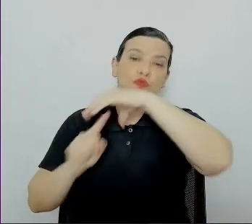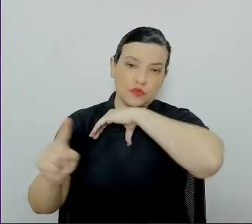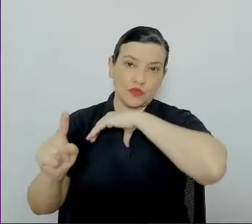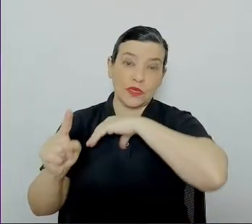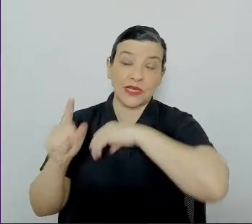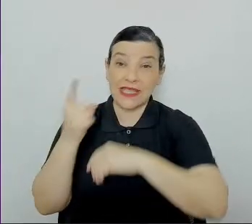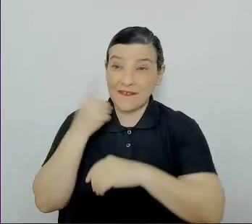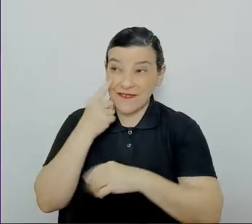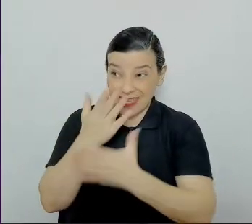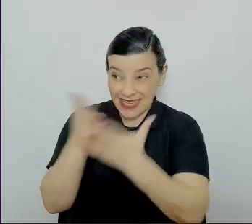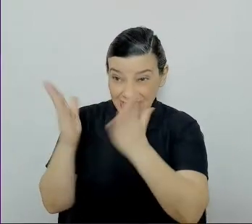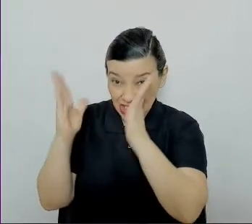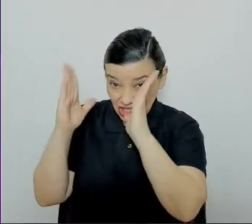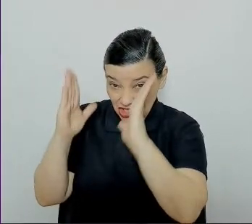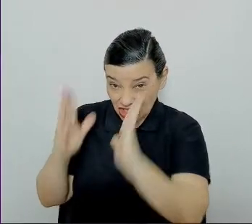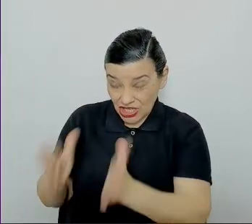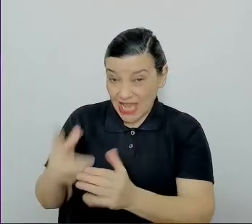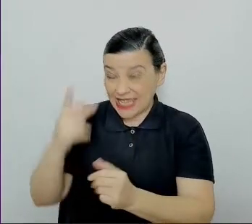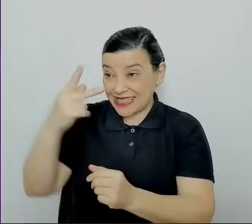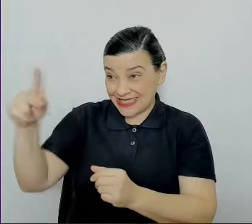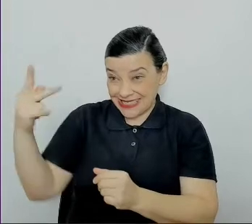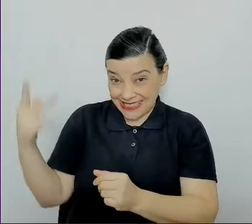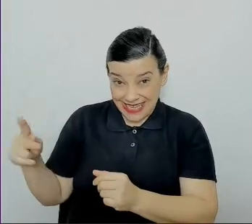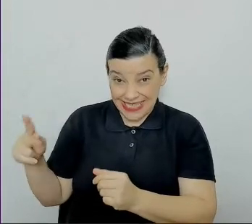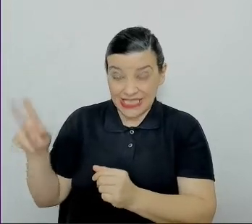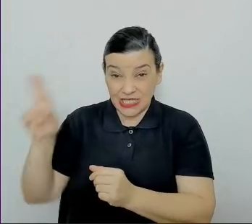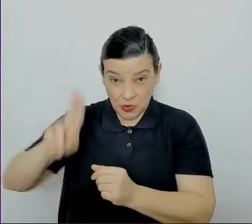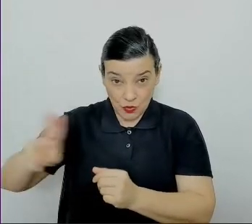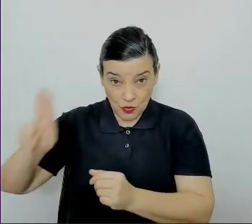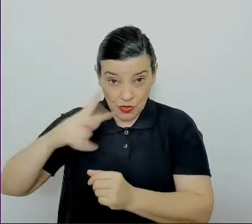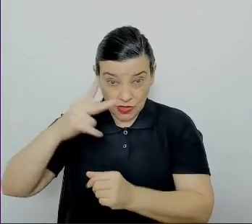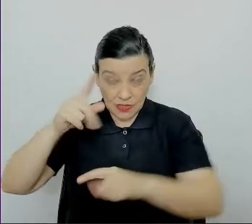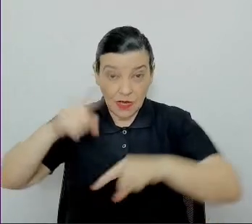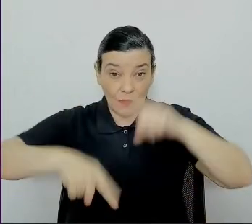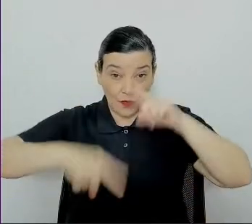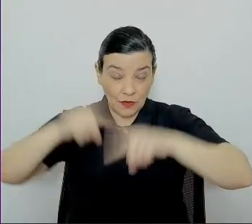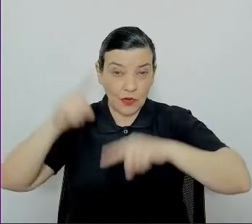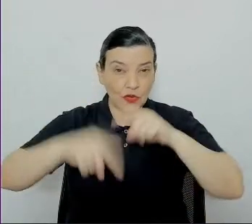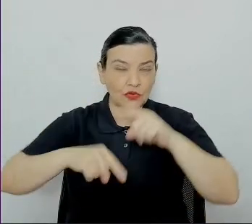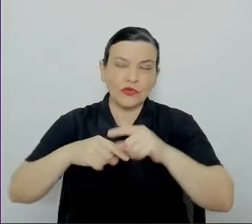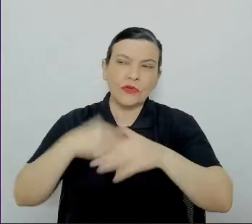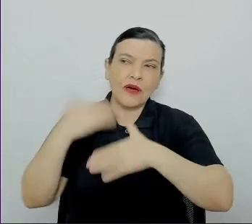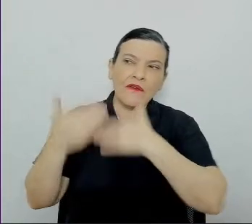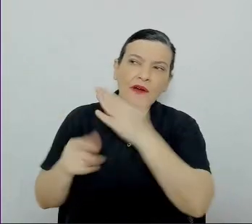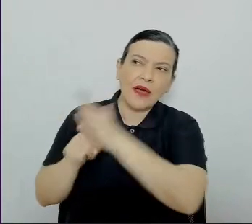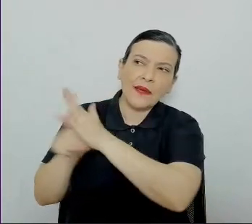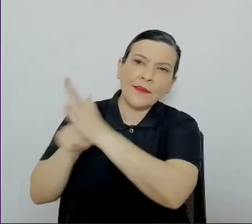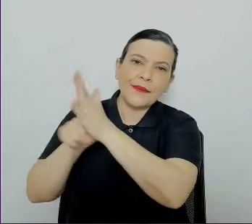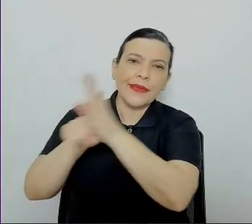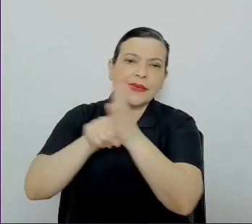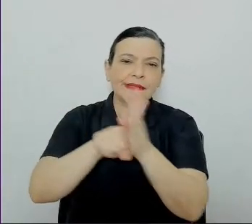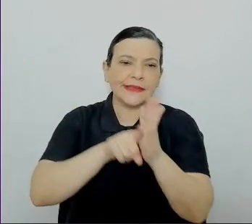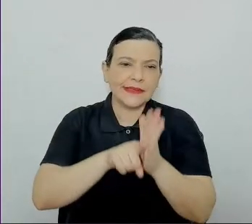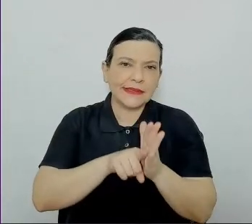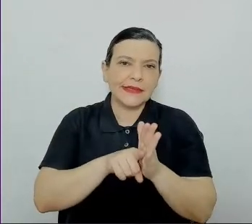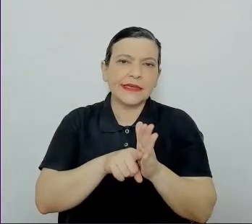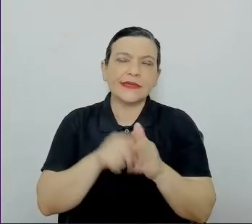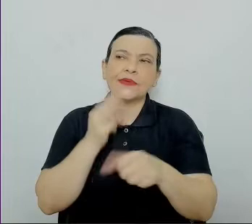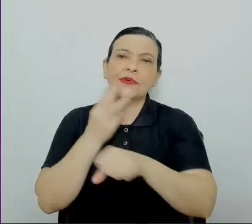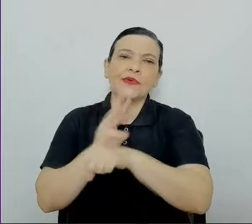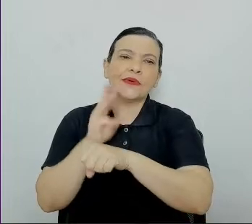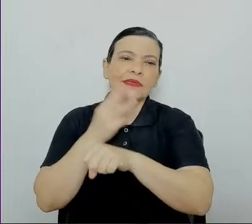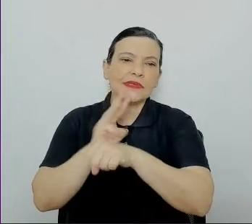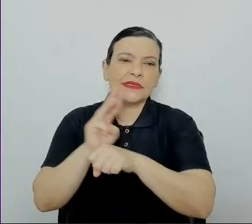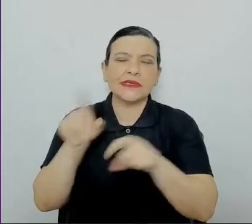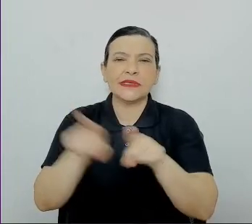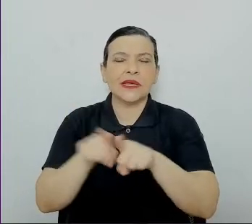não vão ser iguais, vão ter propósitos diferentes. Está voltando para produtos mais populares, tipo o WhatsApp. Tem perfis de